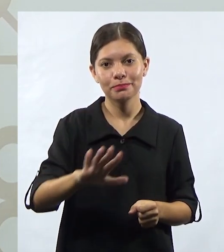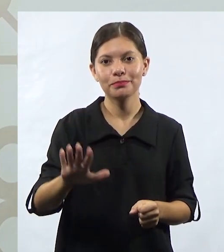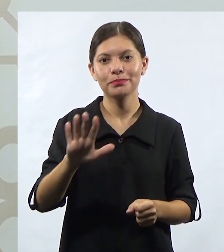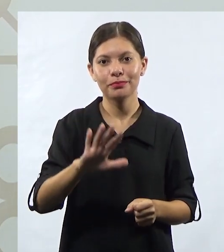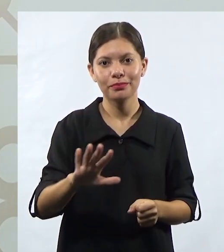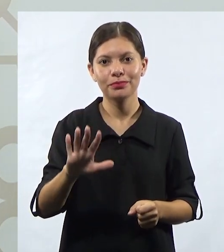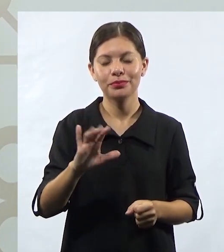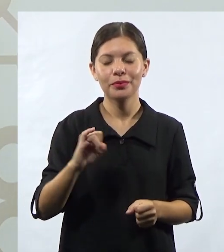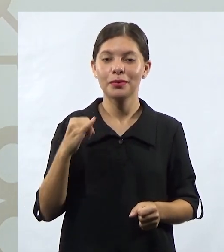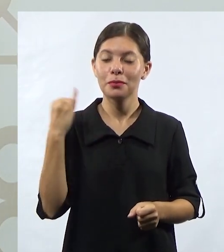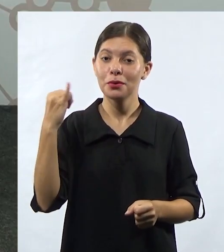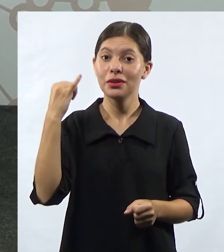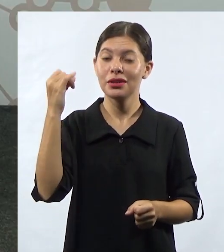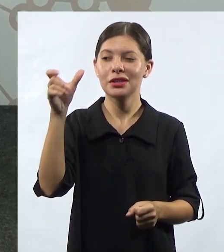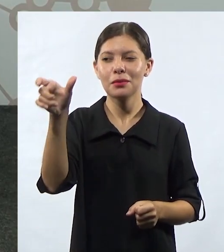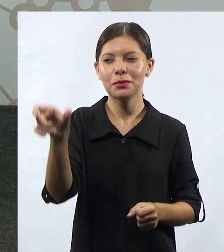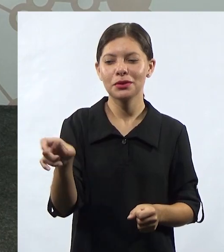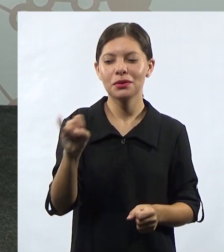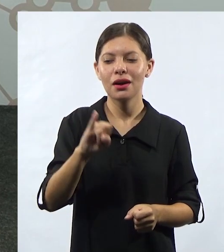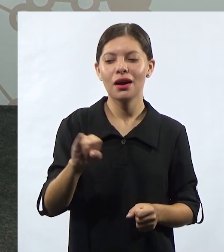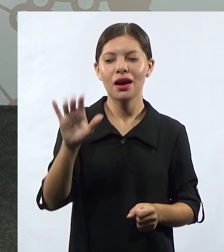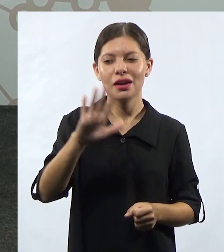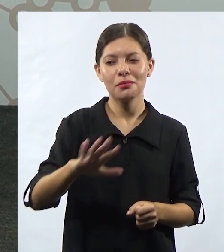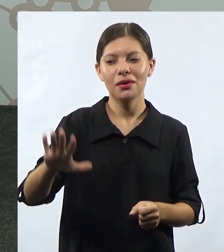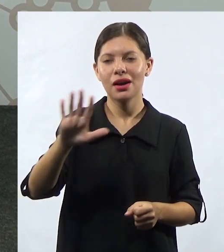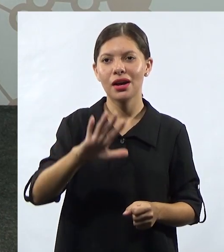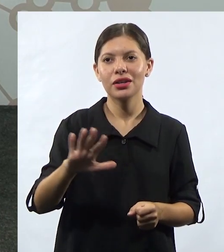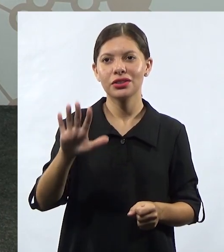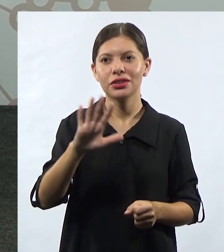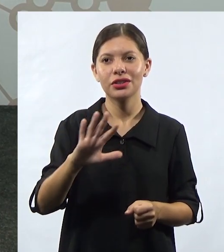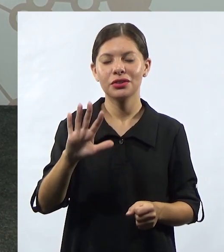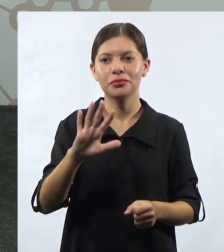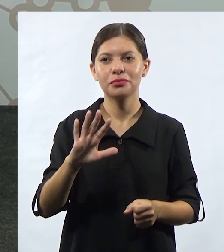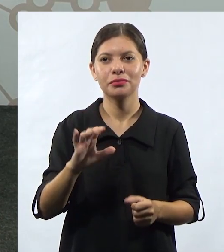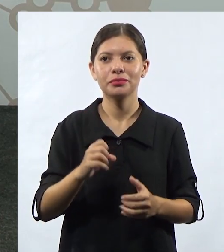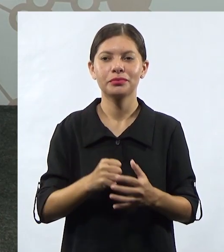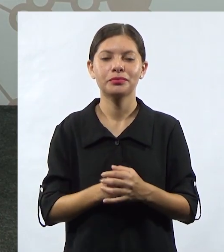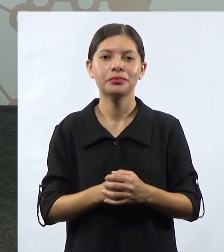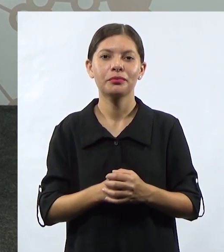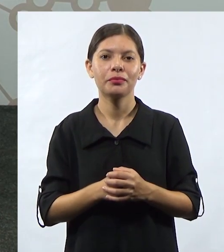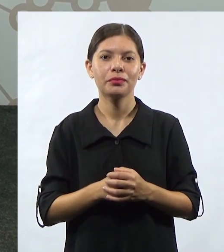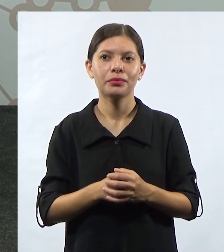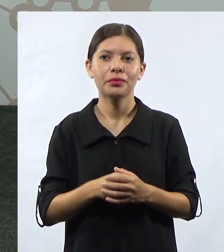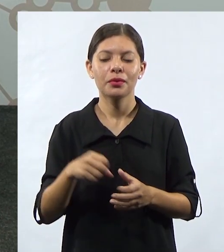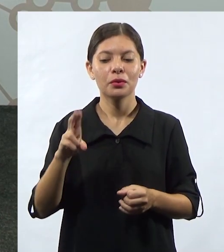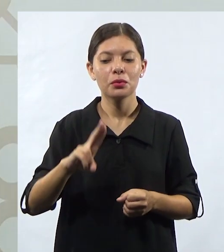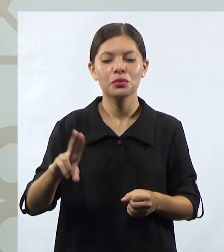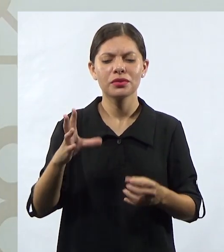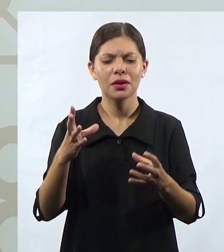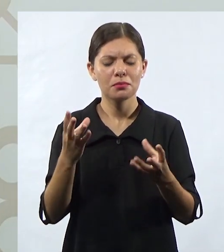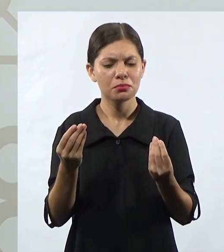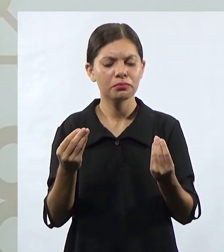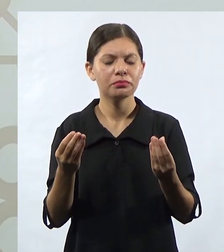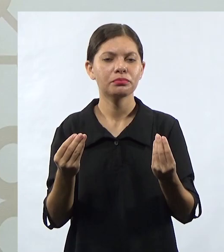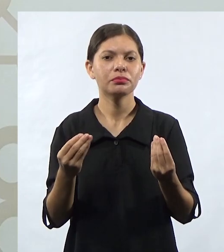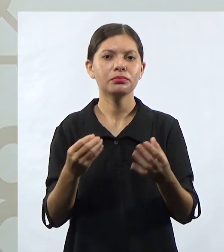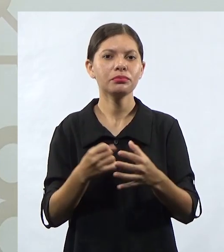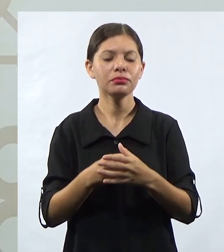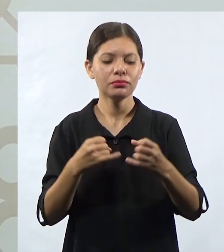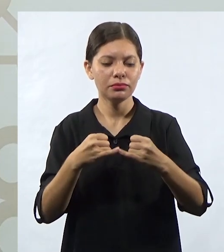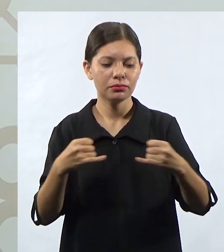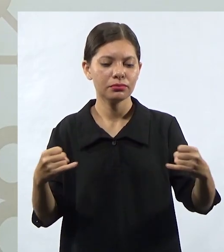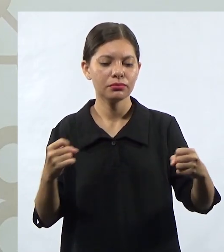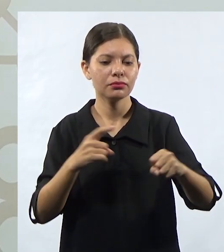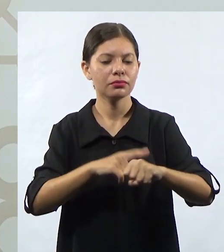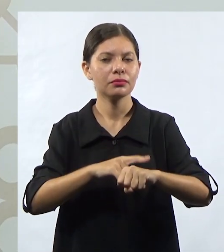ou da pessoa que você está contando a história de uma pessoa, usa-se muito a linha do tempo para contar a história de vida, né?